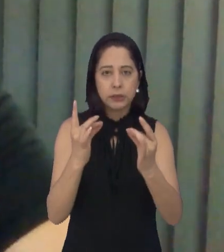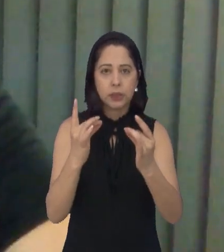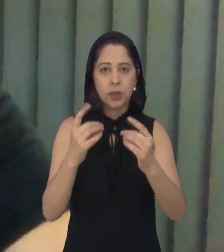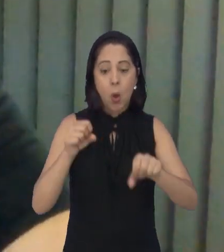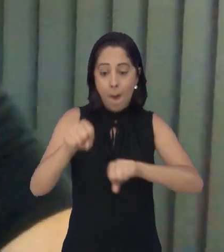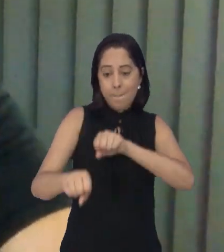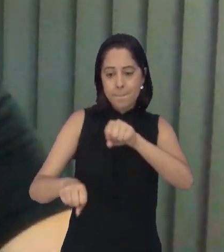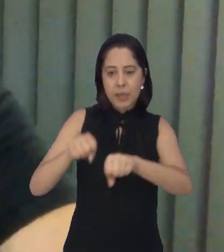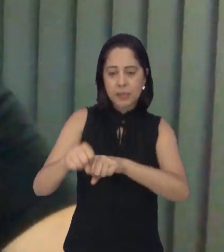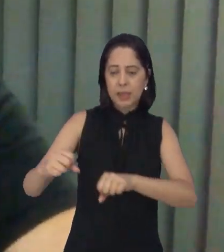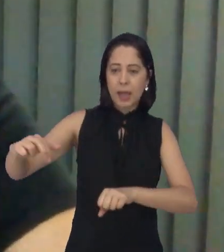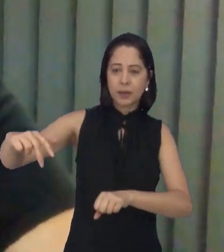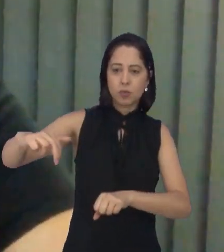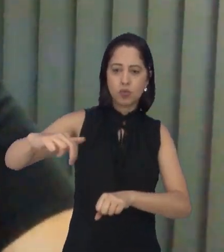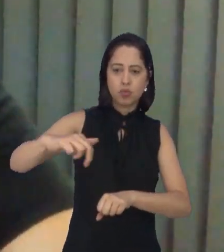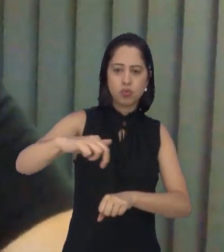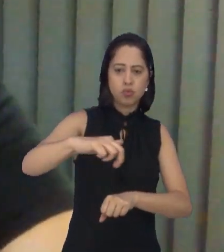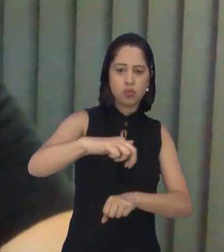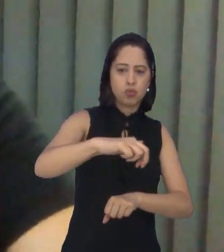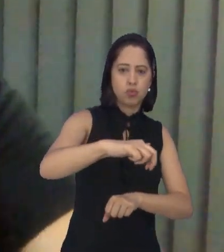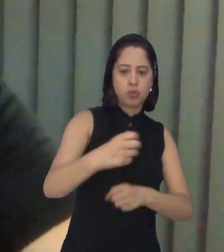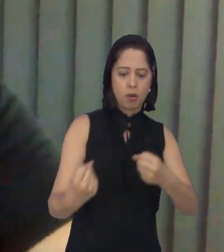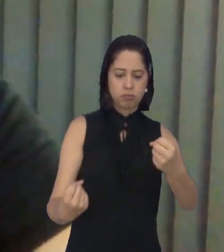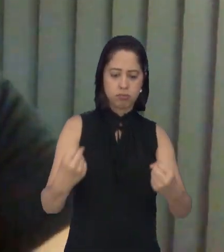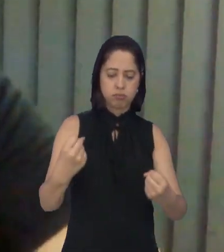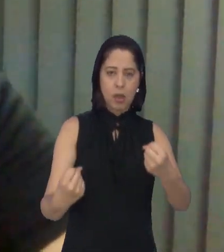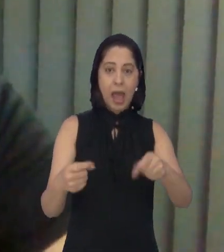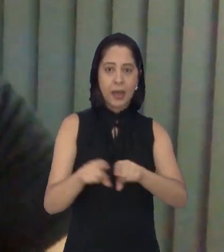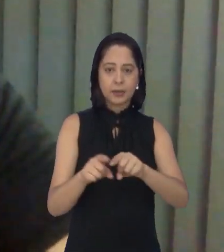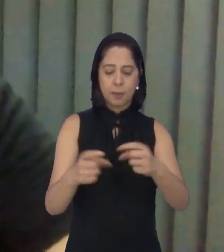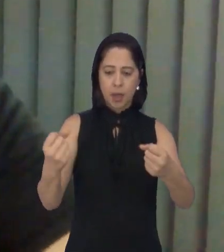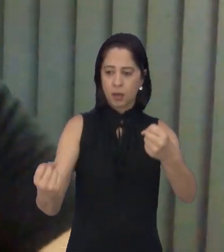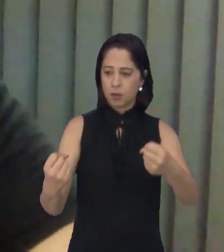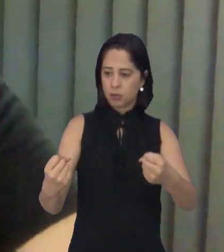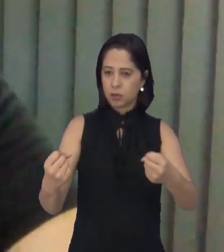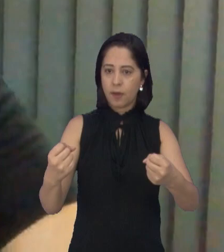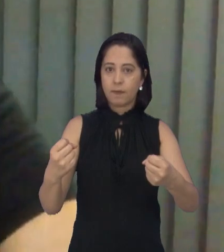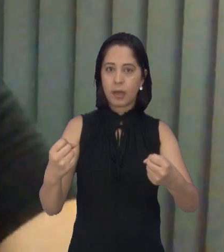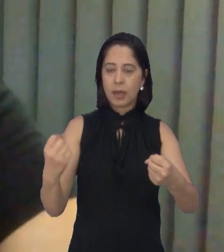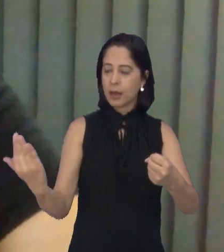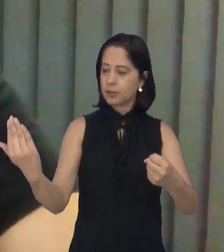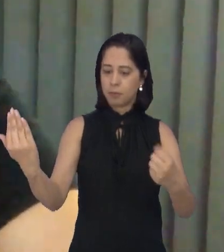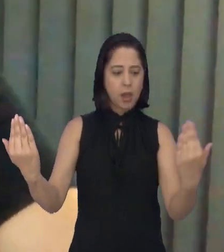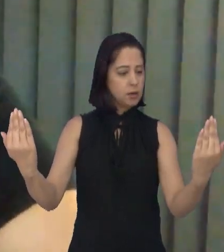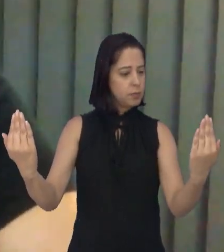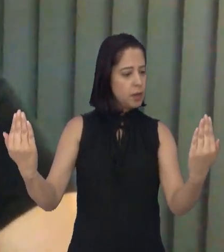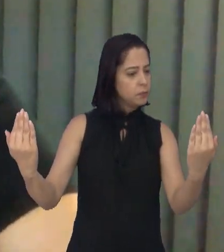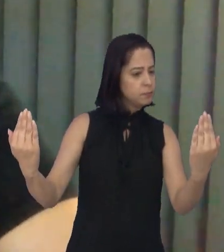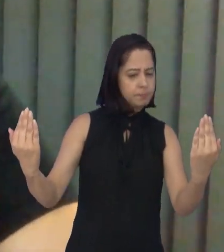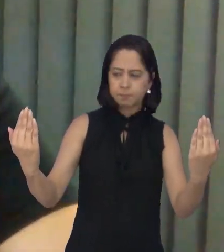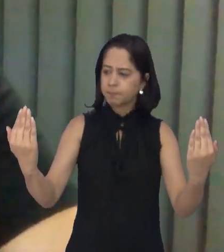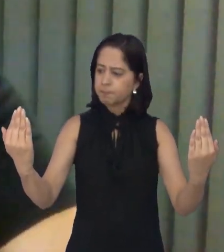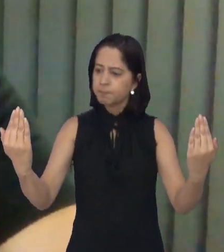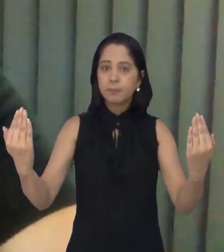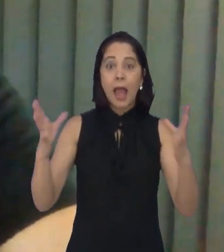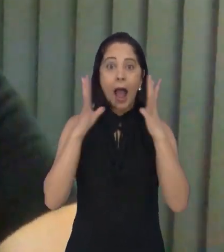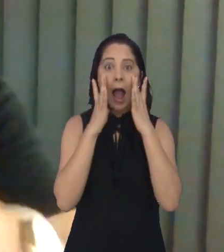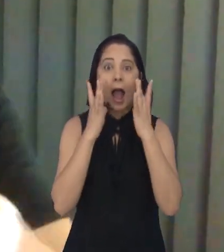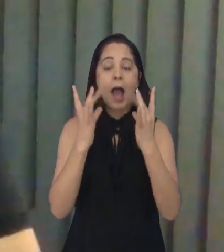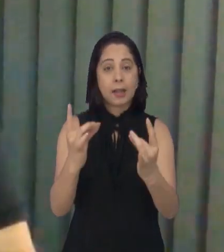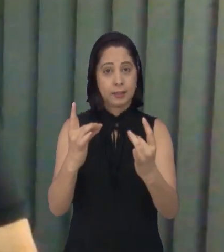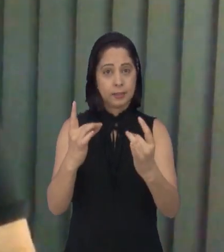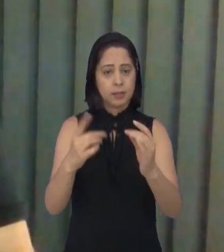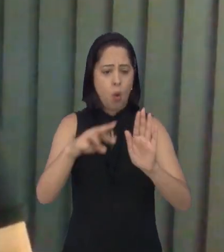veículos maiores, né? Que são cheios de ponto cego. Então, assim, é uma atividade que requer uma série